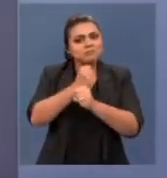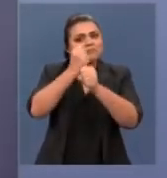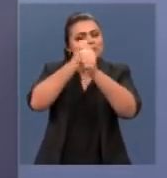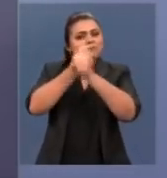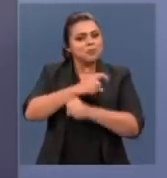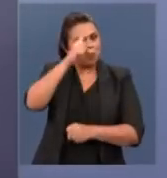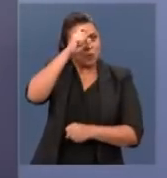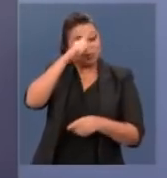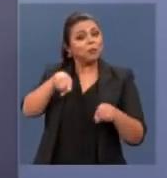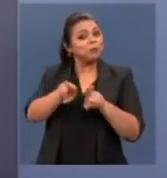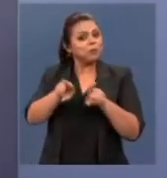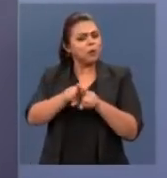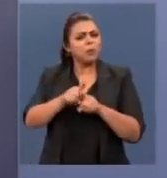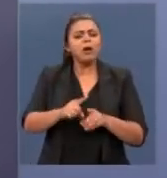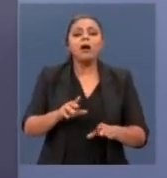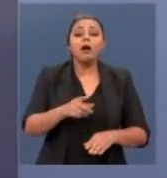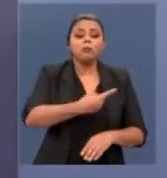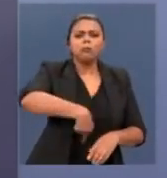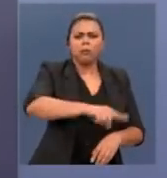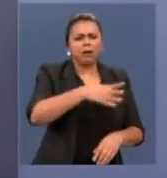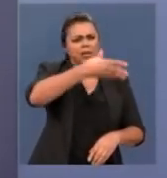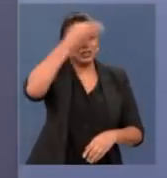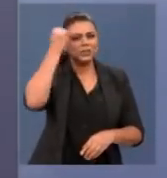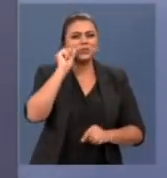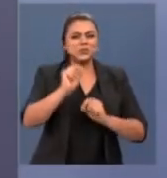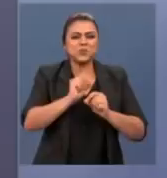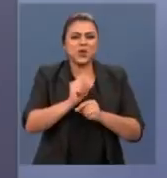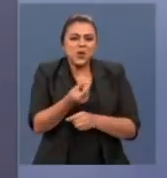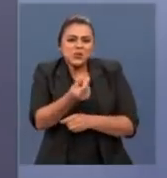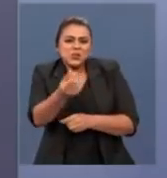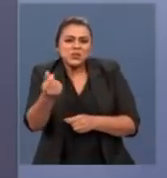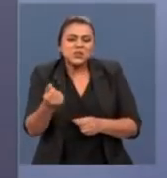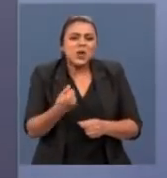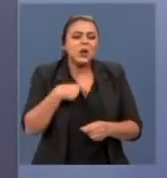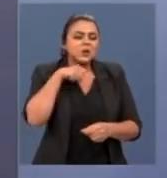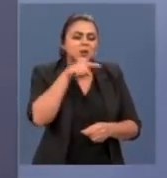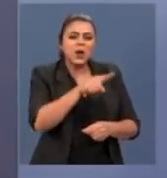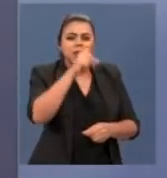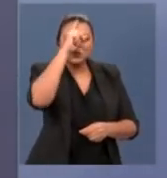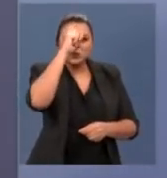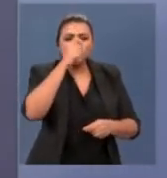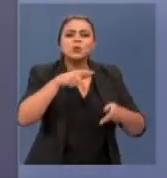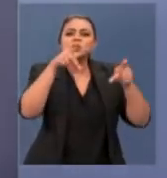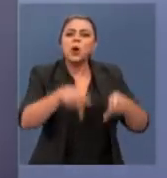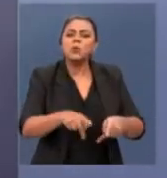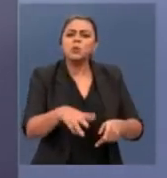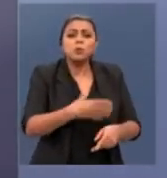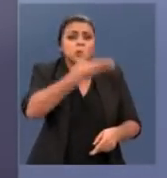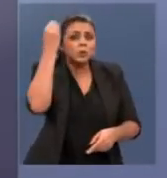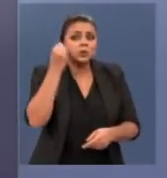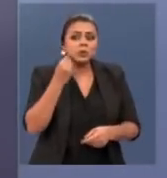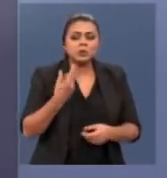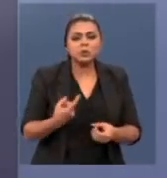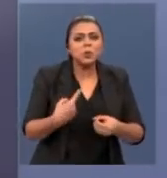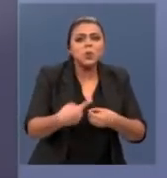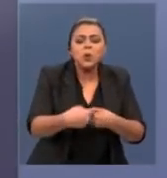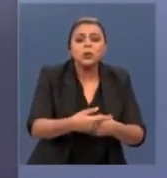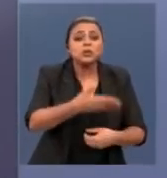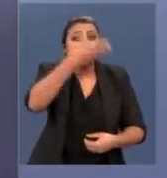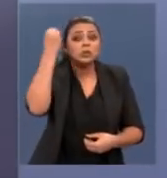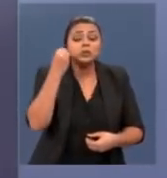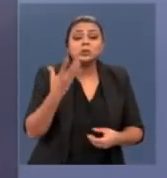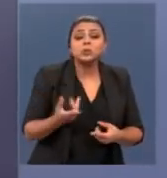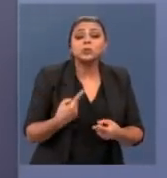região então esqueceram de colocar dinheiro lá no hospital público de jerônimo monteiro esqueceram de colocar dinheiro no